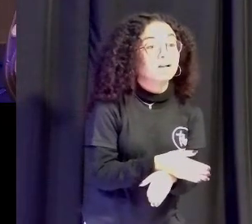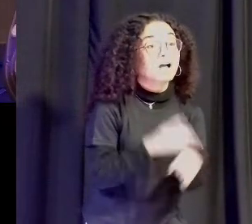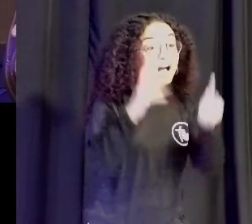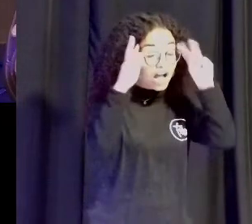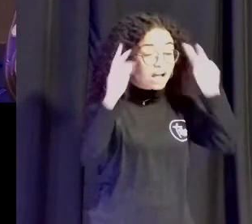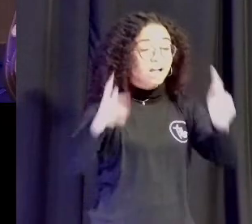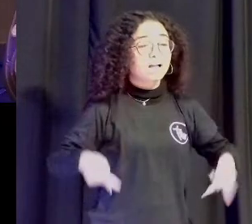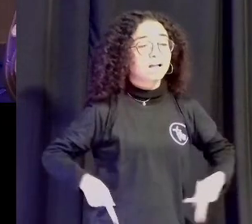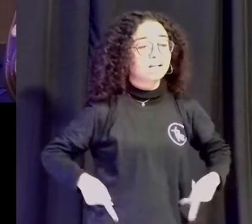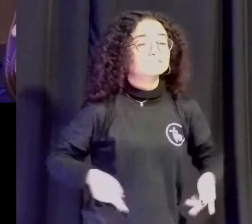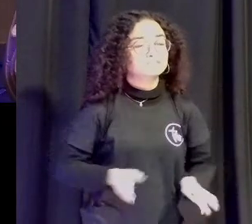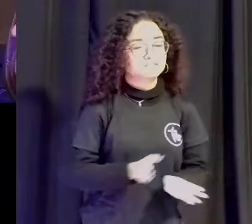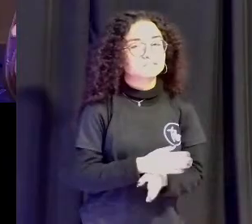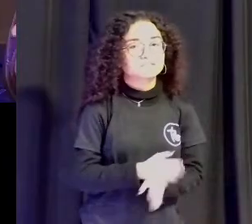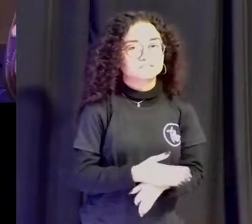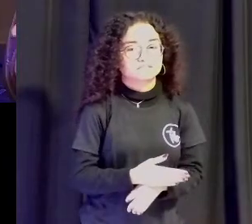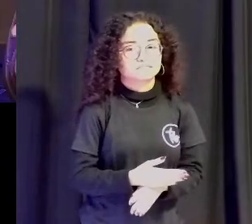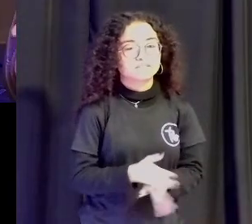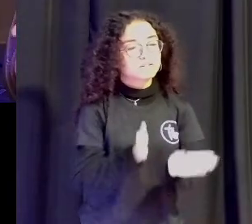P-E-R-D-I-D-O.